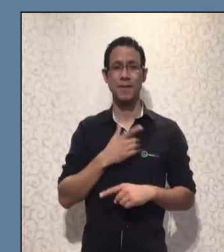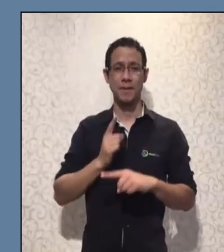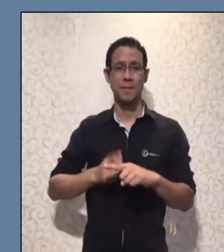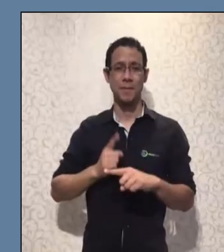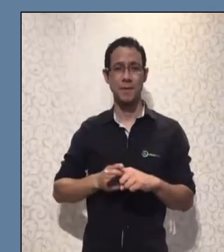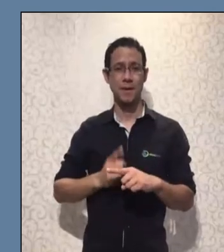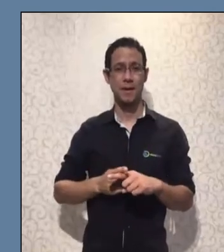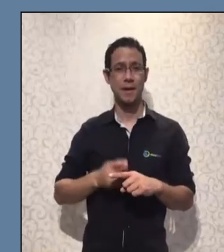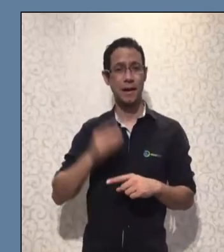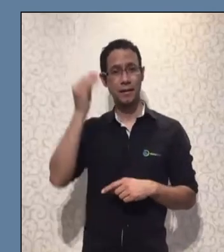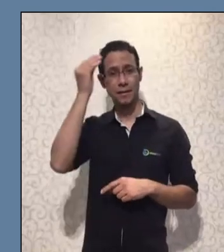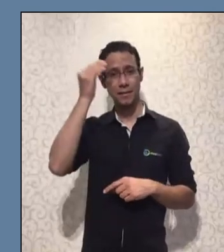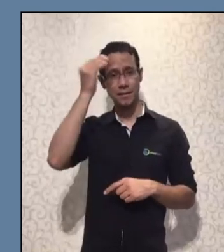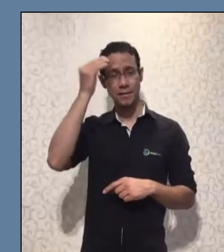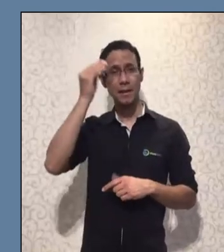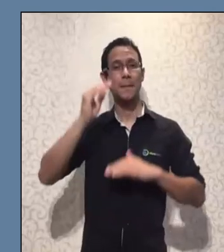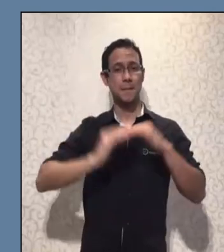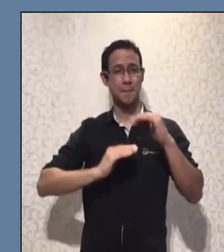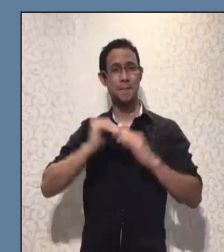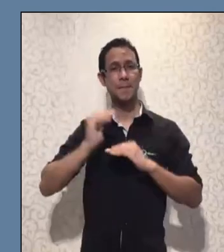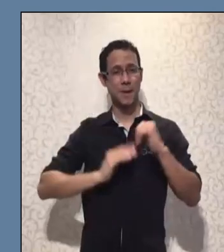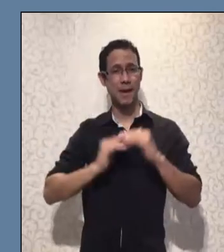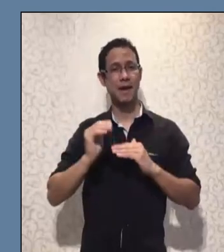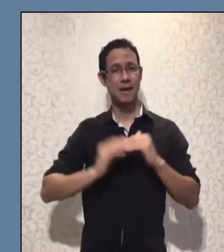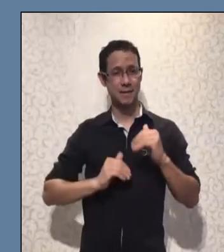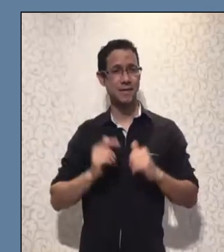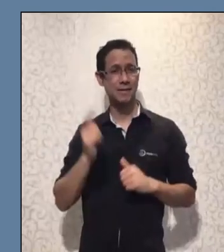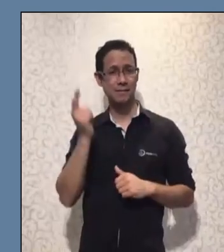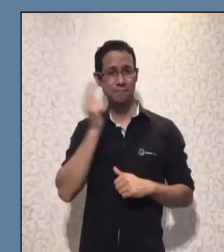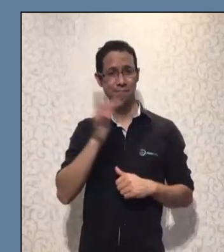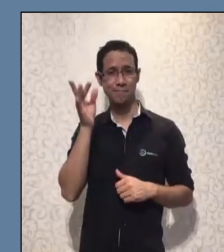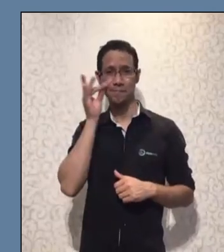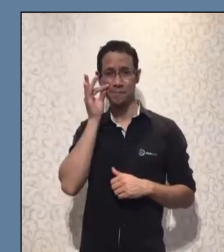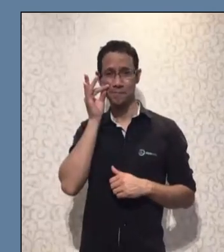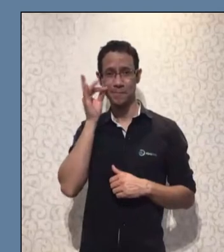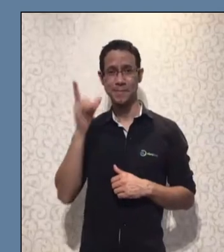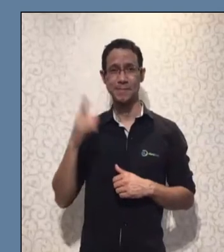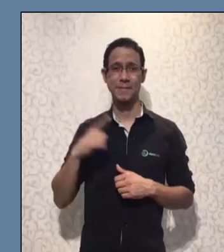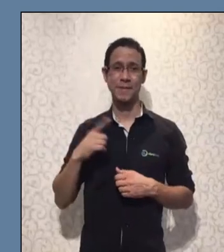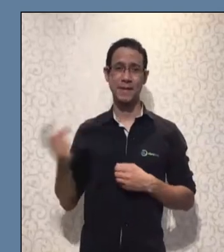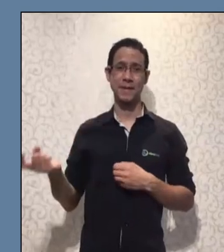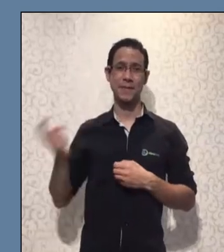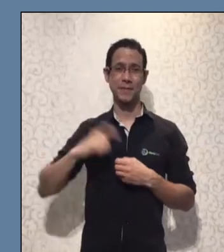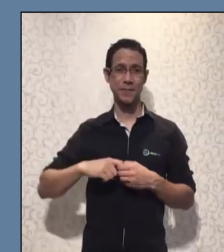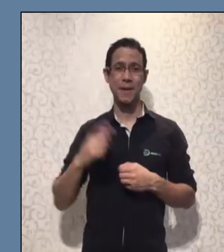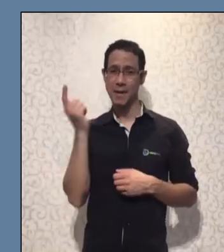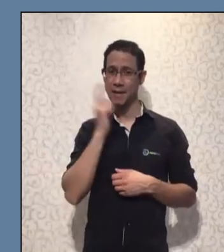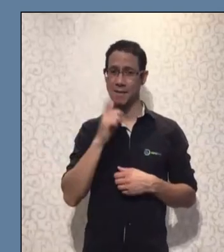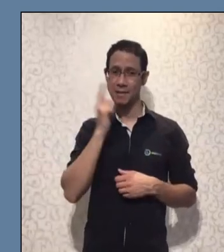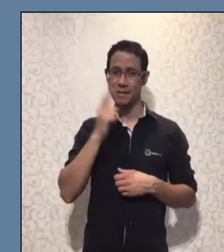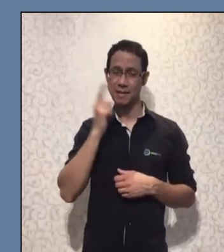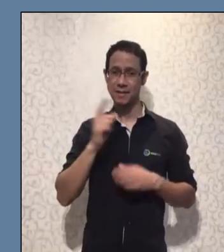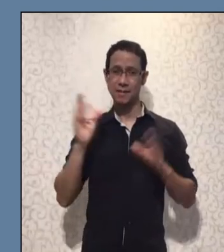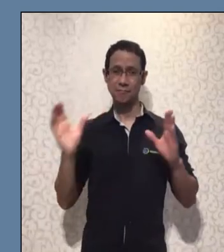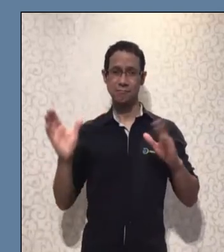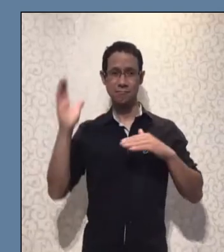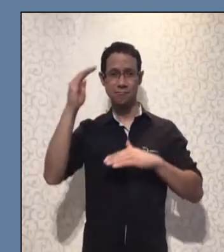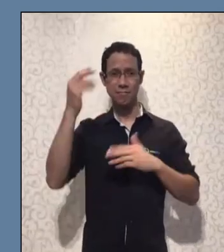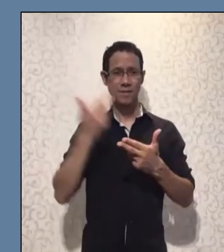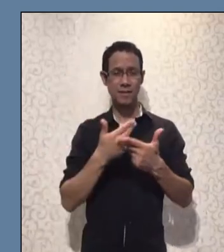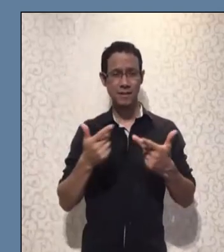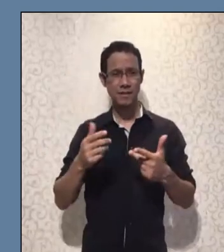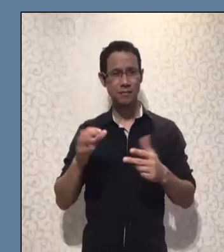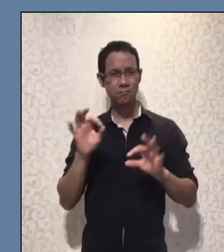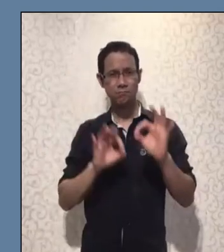na prática a experiência de retorno, né, de dar o retorno desse acervo que nós passamos tanto tempo qualificando,